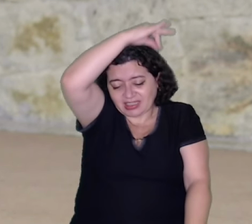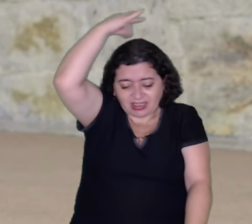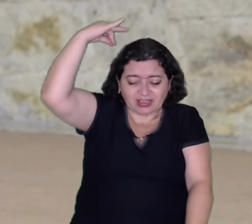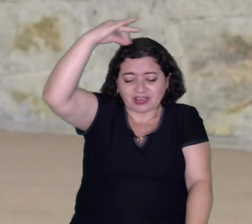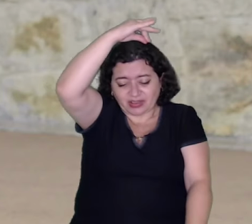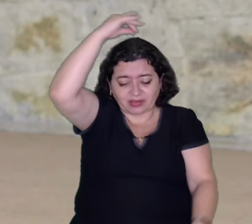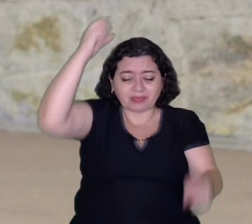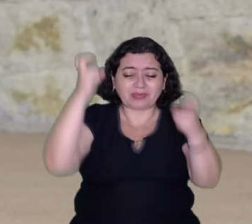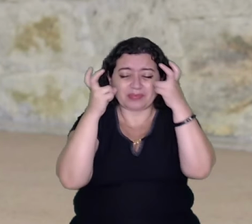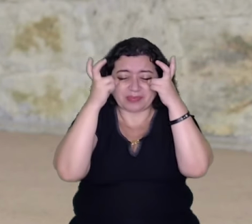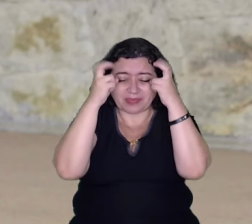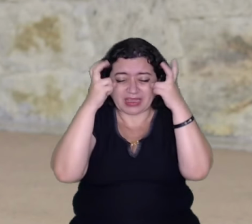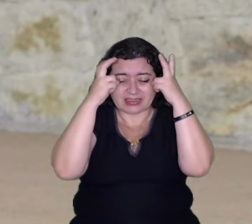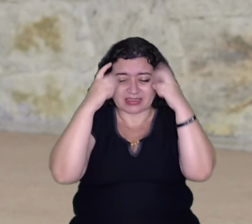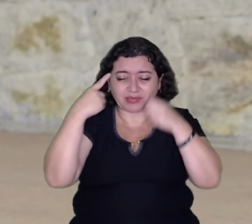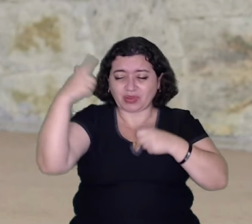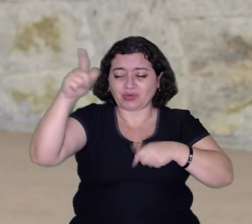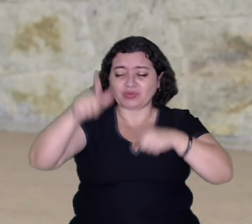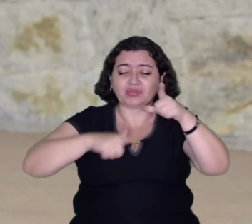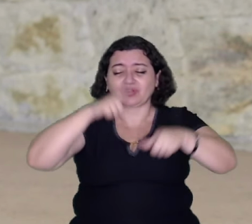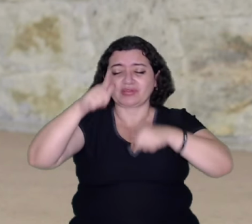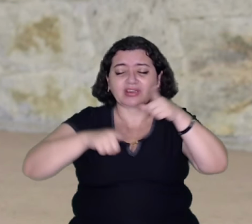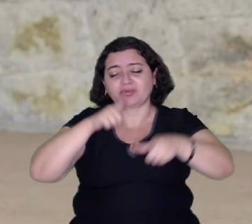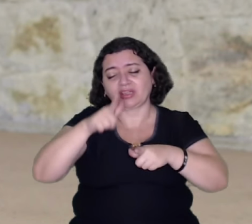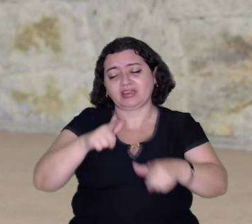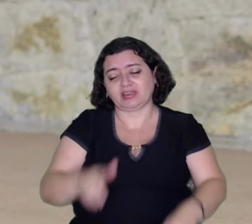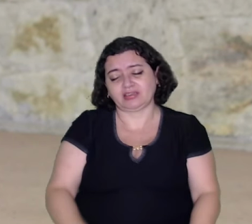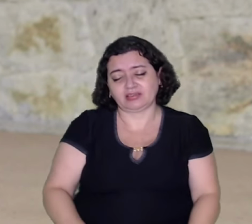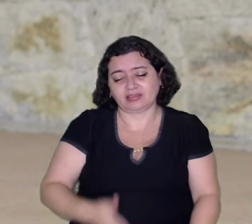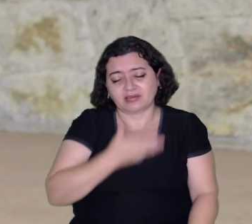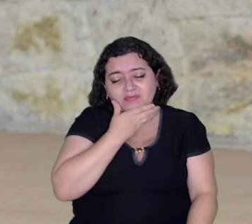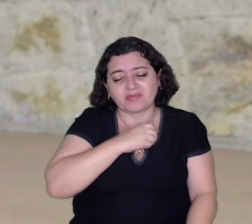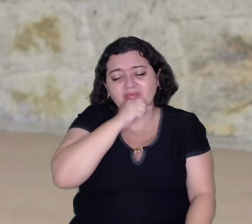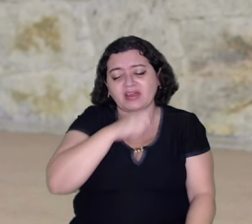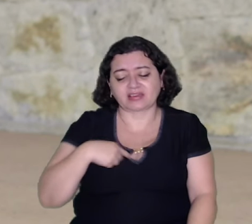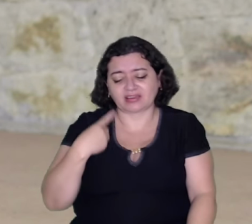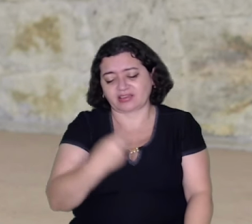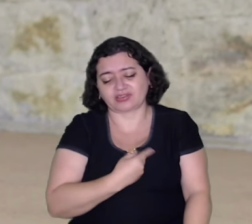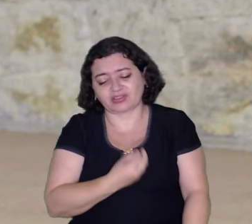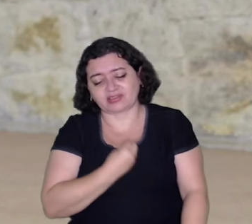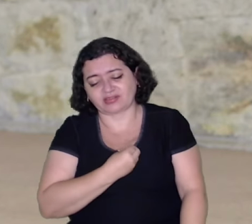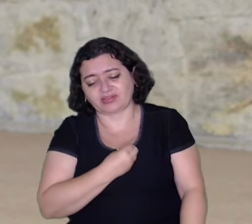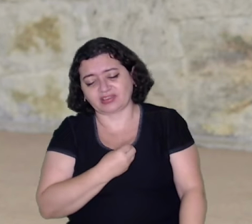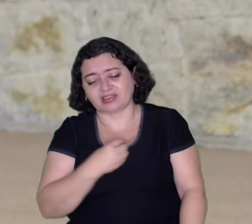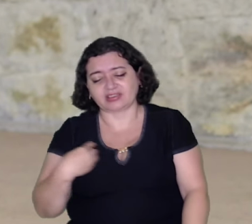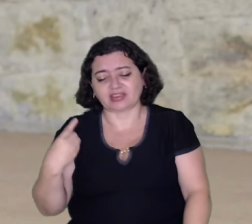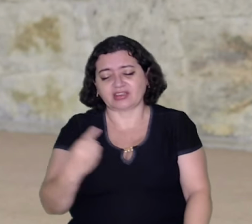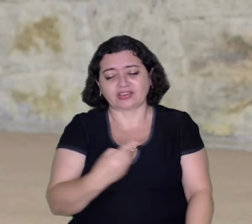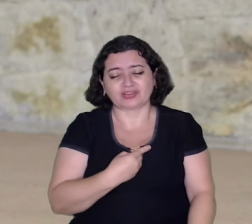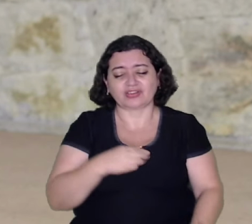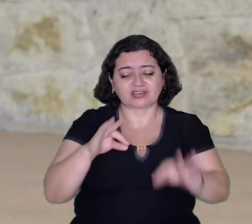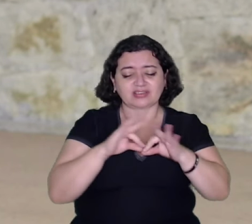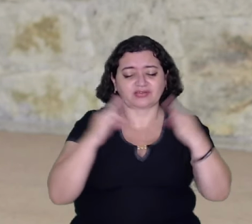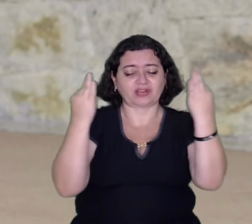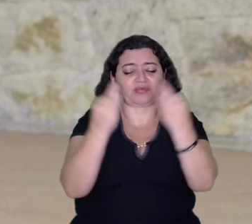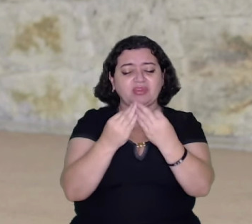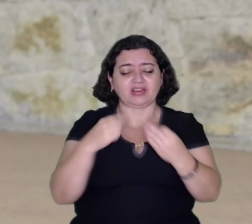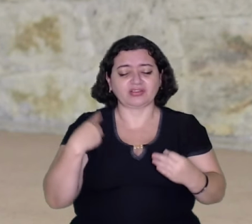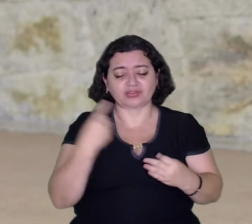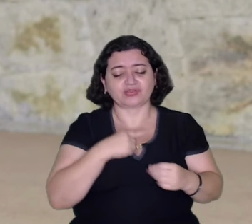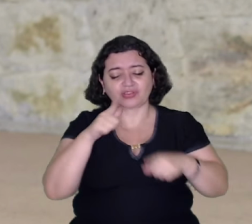de perceber o Teu agir, ó Pai, nas nossas vidas, nos nossos lares, nos nossos trabalhos,